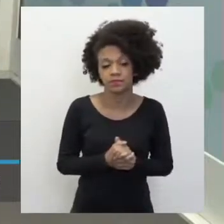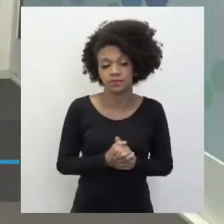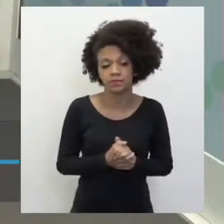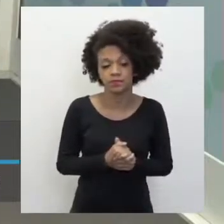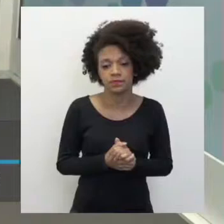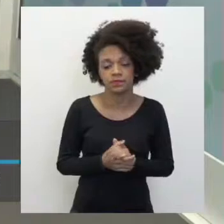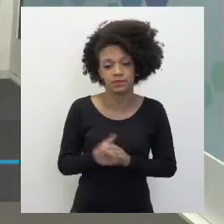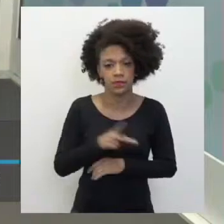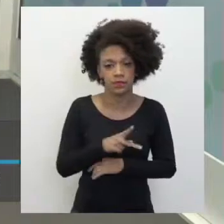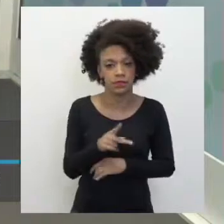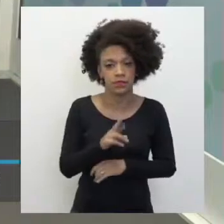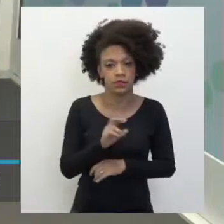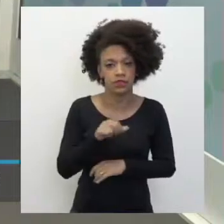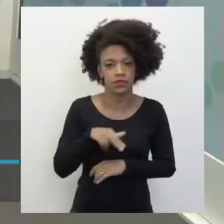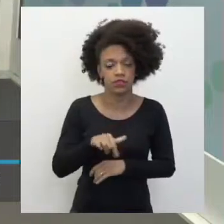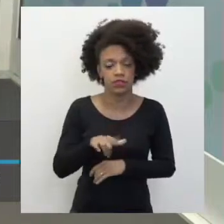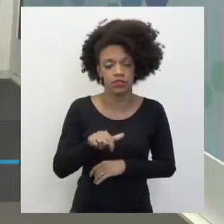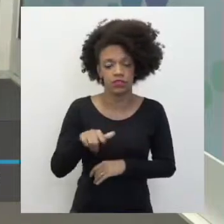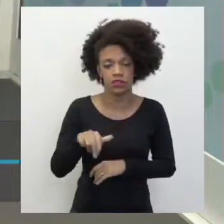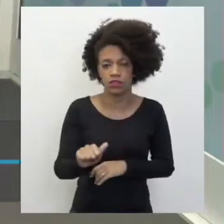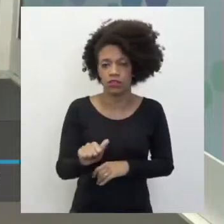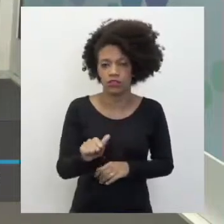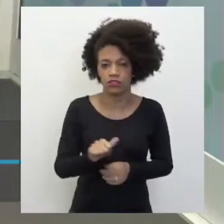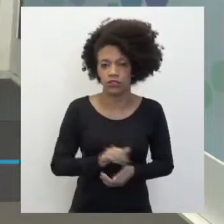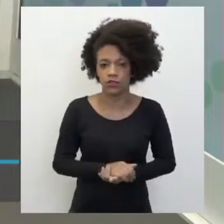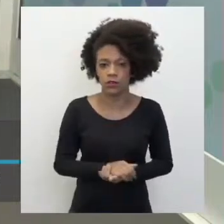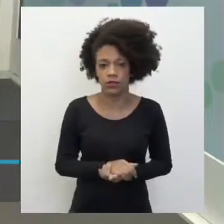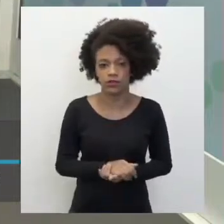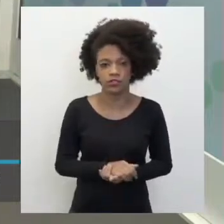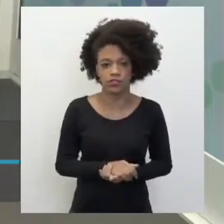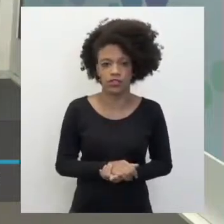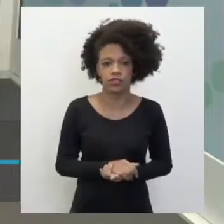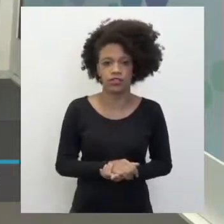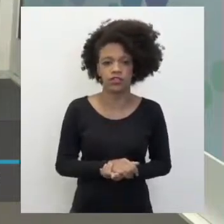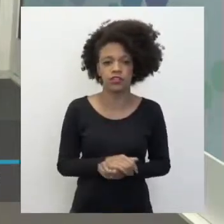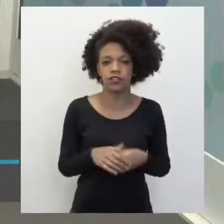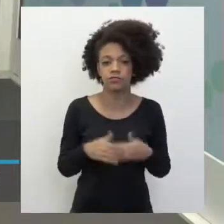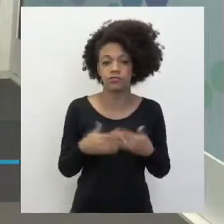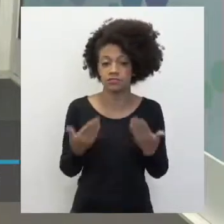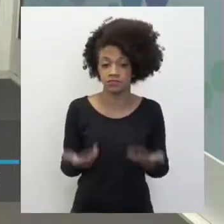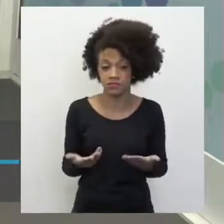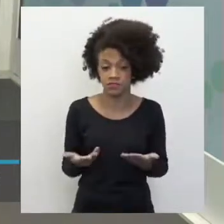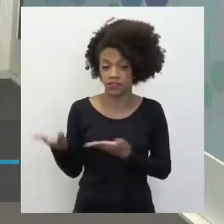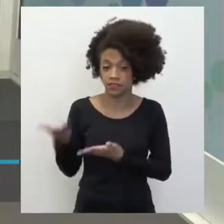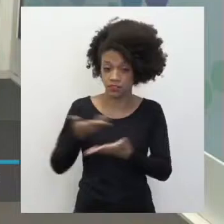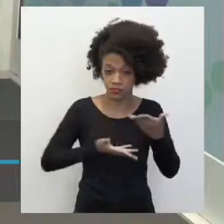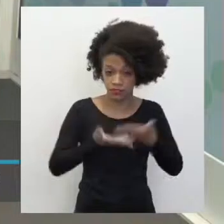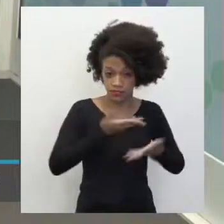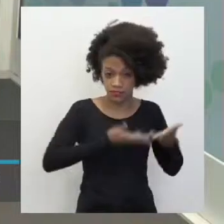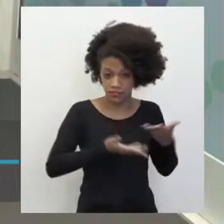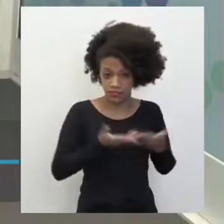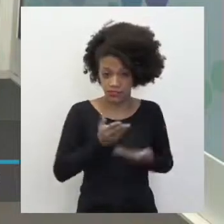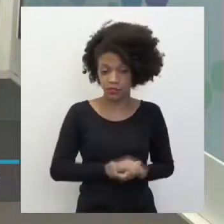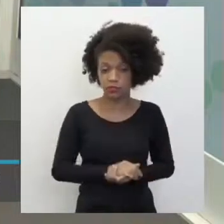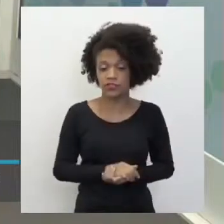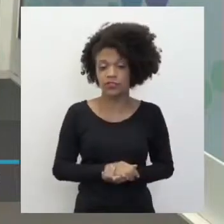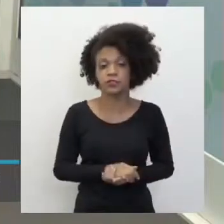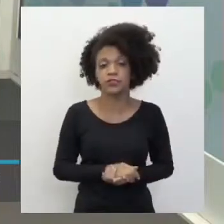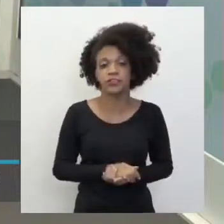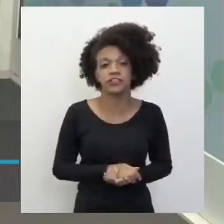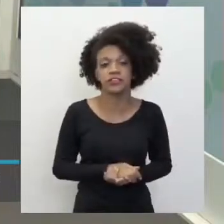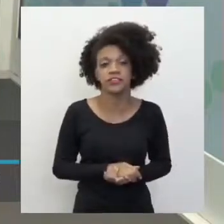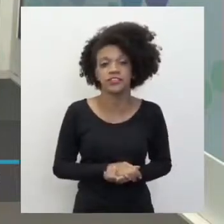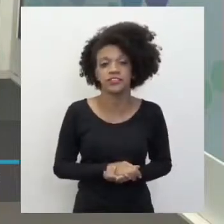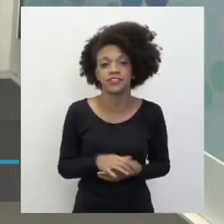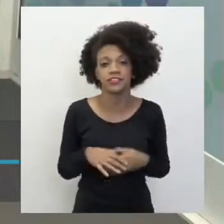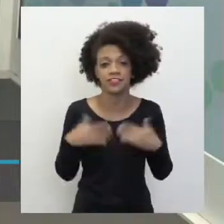Pro Rosângela acrescentando, o conto também entrelaça o leitor à obra, perfeitamente, porque tem a nossa interação com ele, né? Que é o que você falou, o ensinamento, o que a